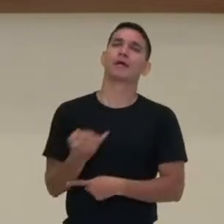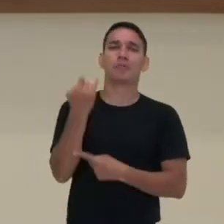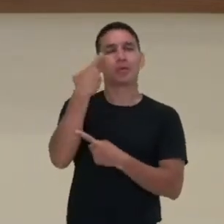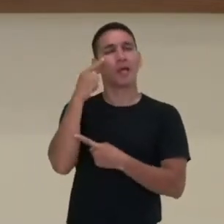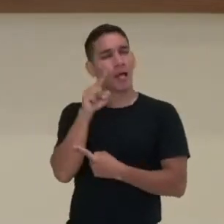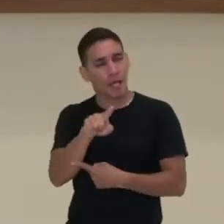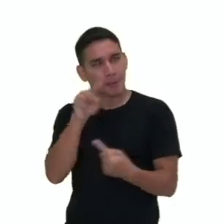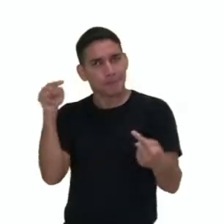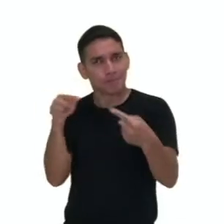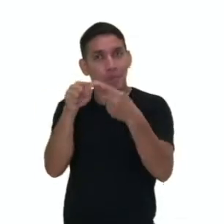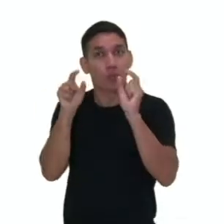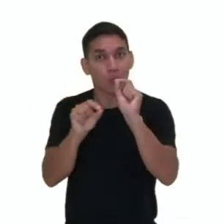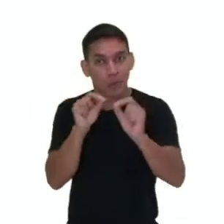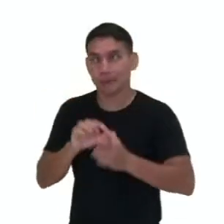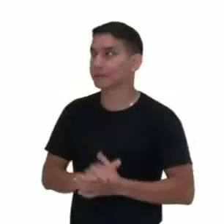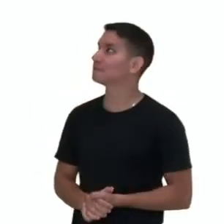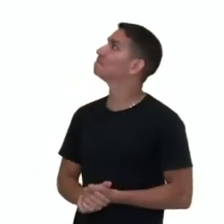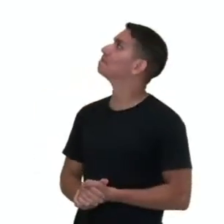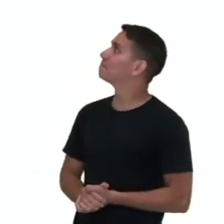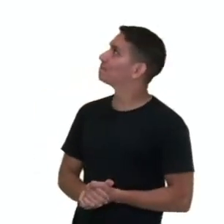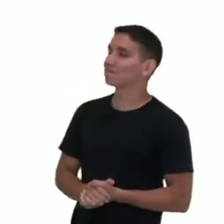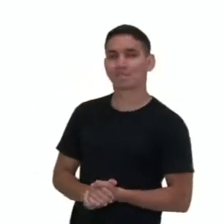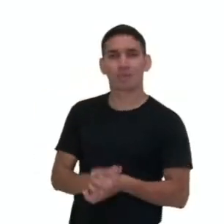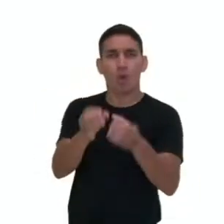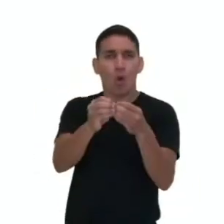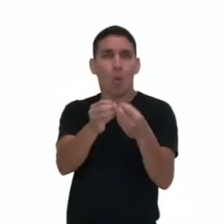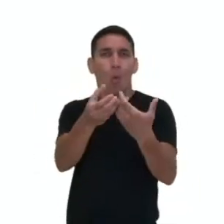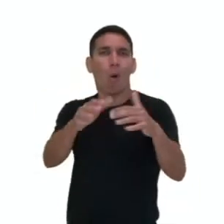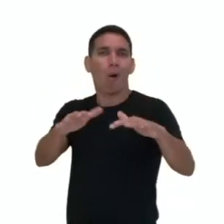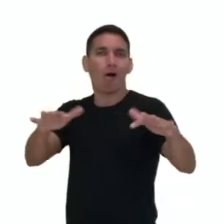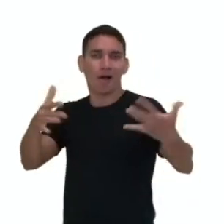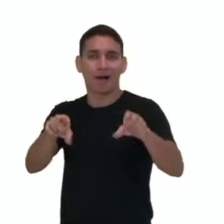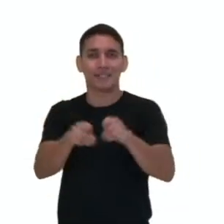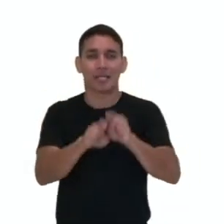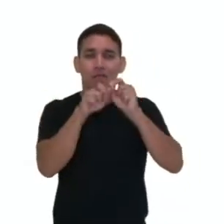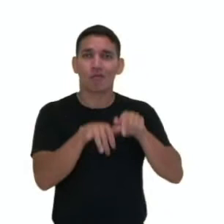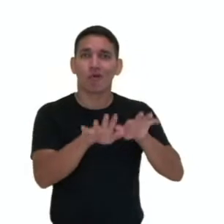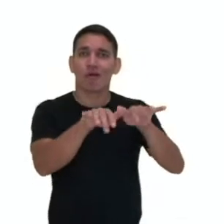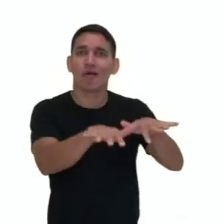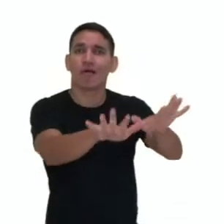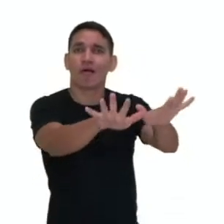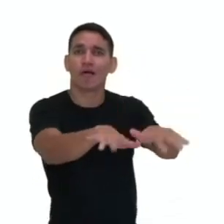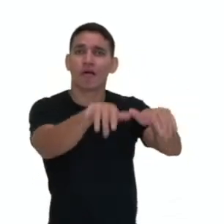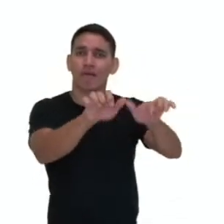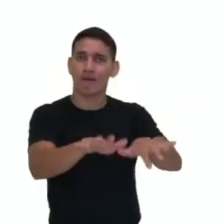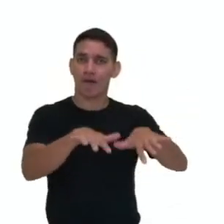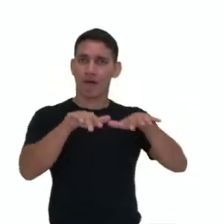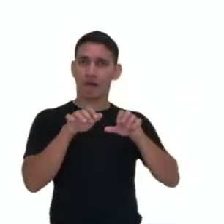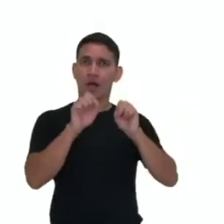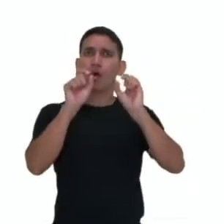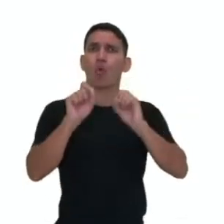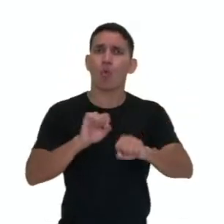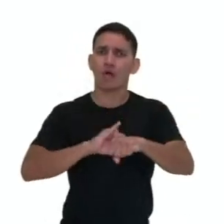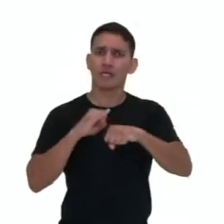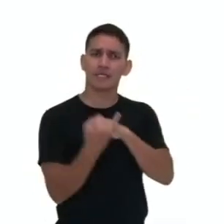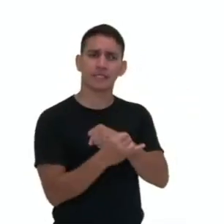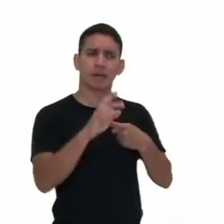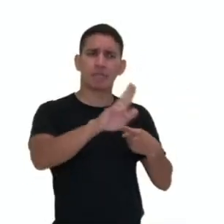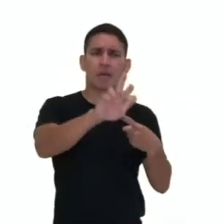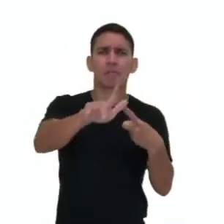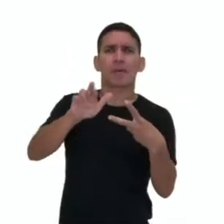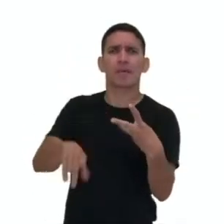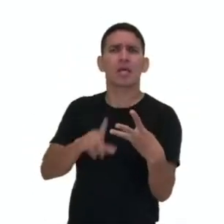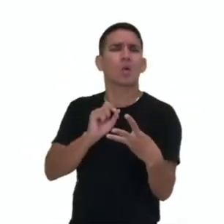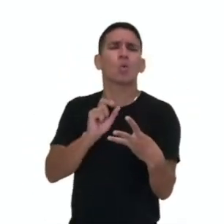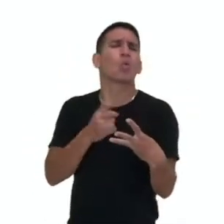sentido nós pensamos então, oceanos, mares, ilhas, que características diferenciam um